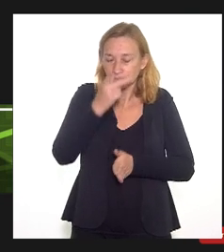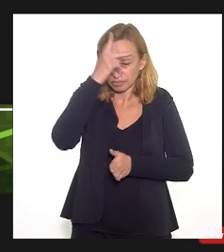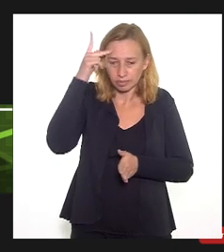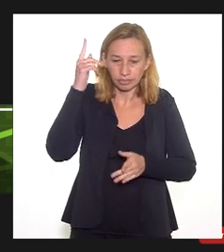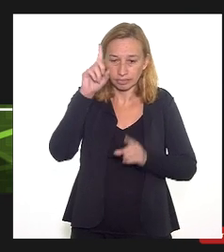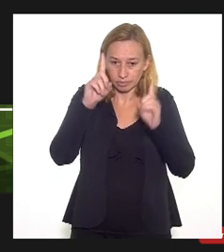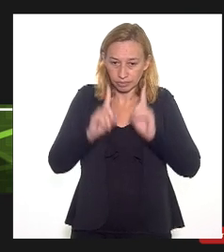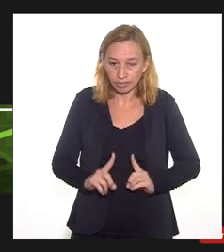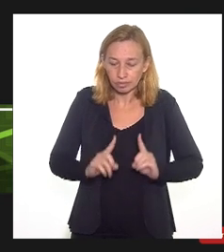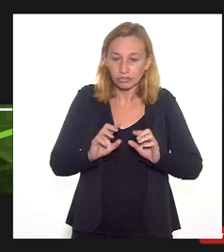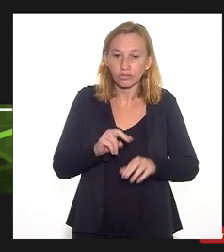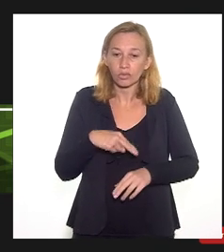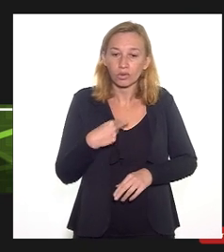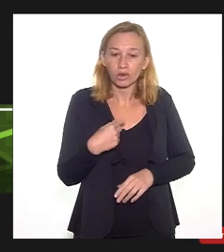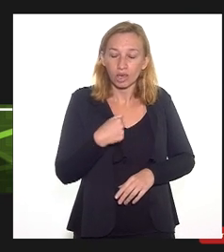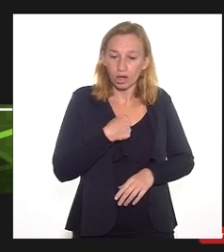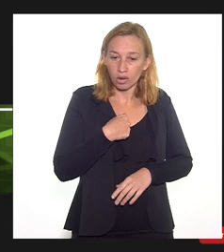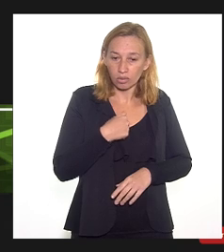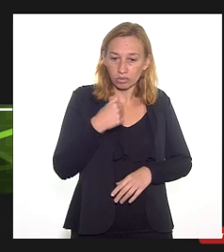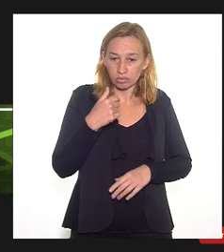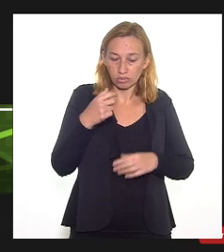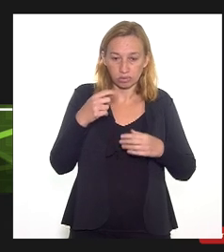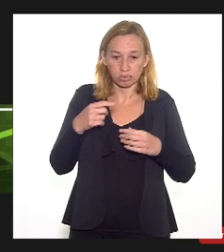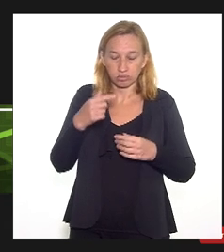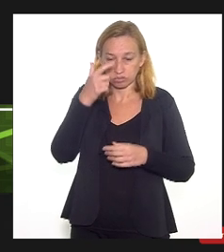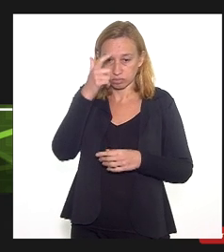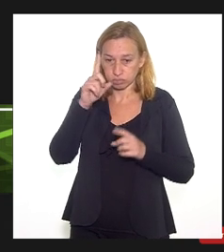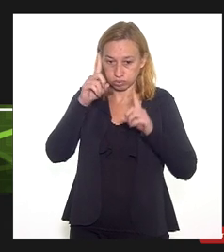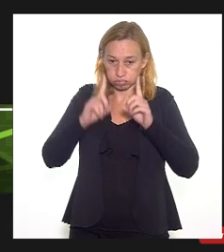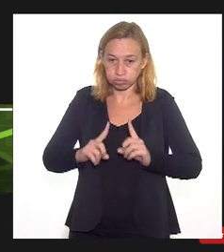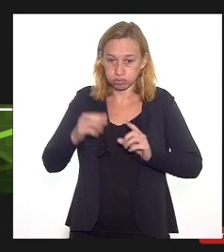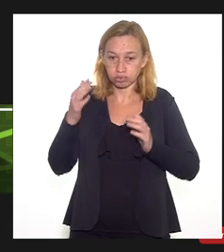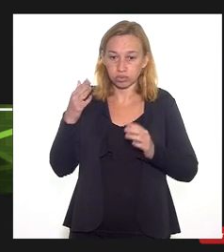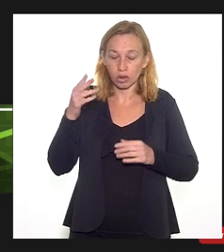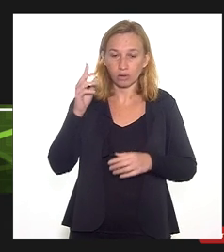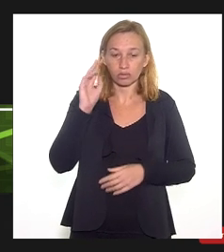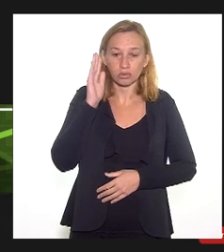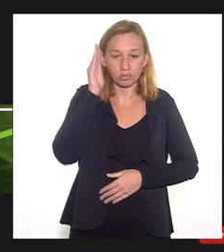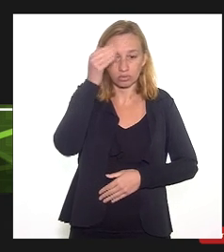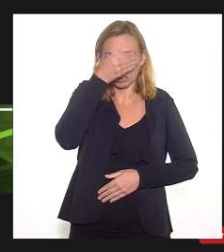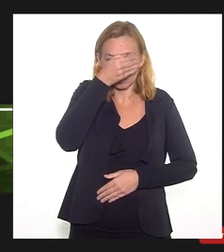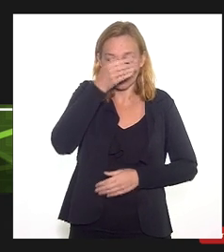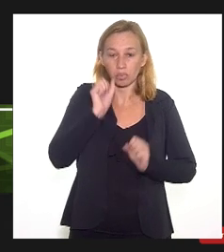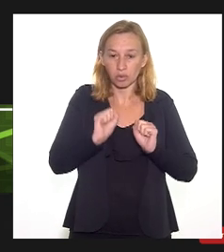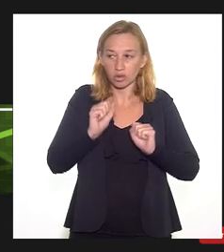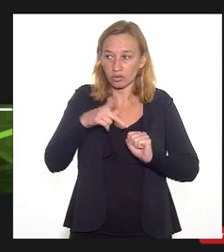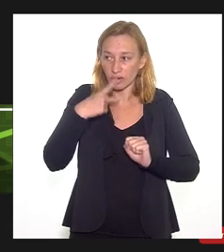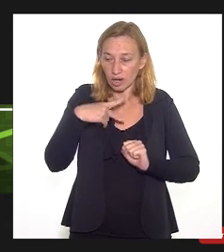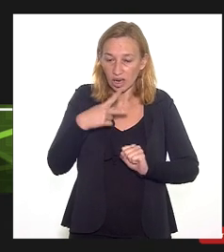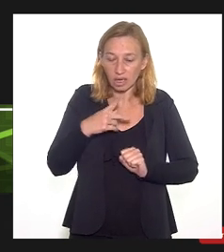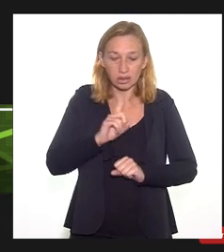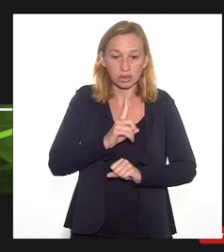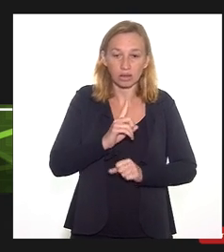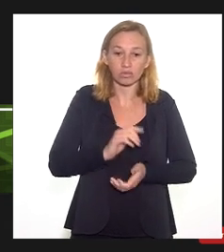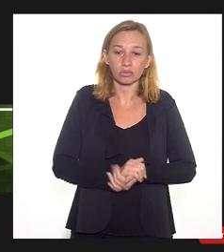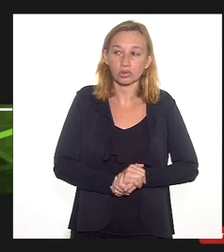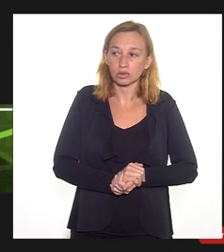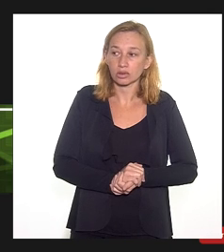deficiência eu como enquanto pessoa com deficiência visual posso falar amplamente disso nós não fomos